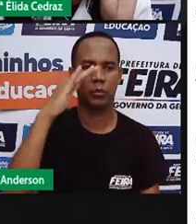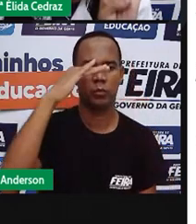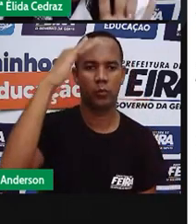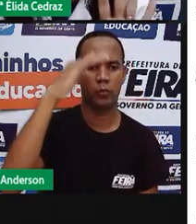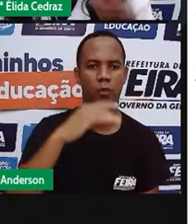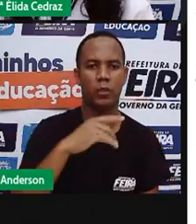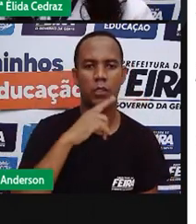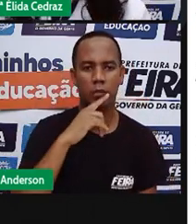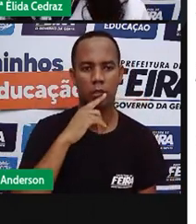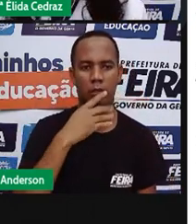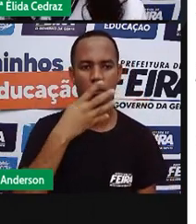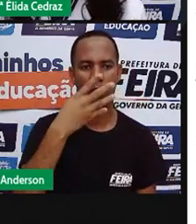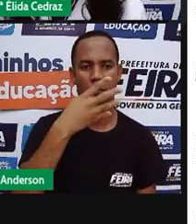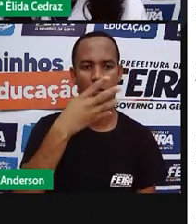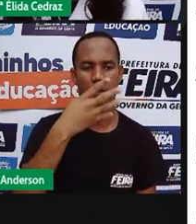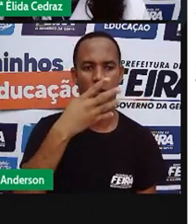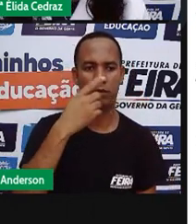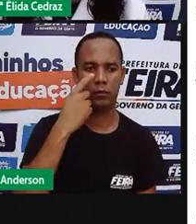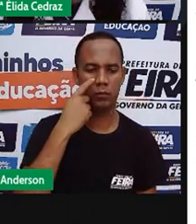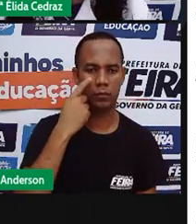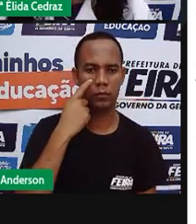número 4.